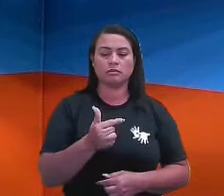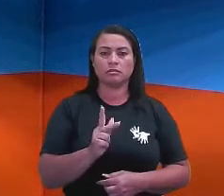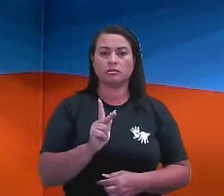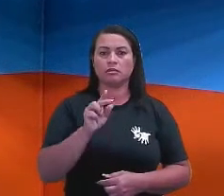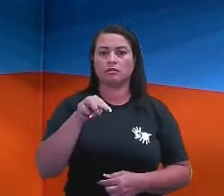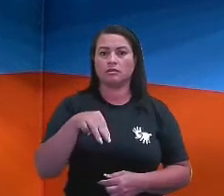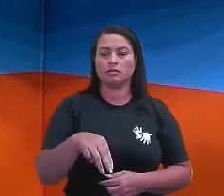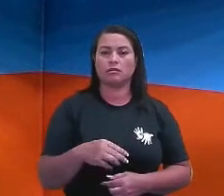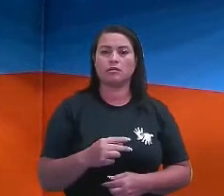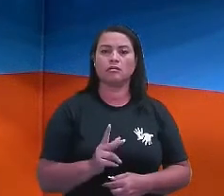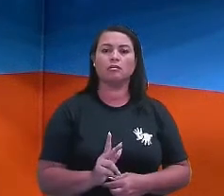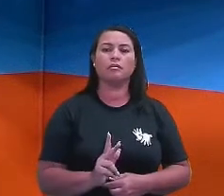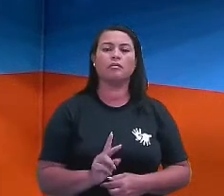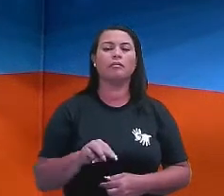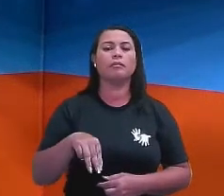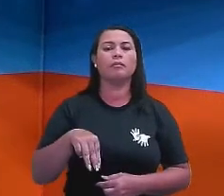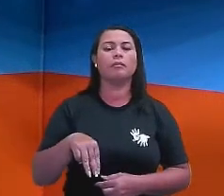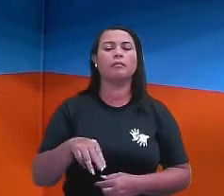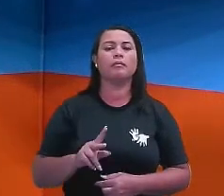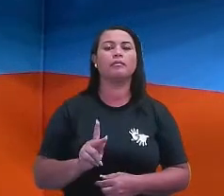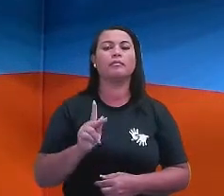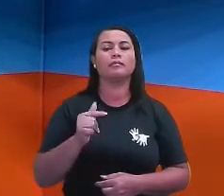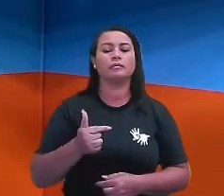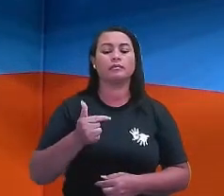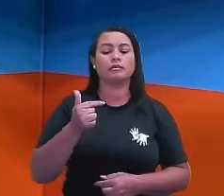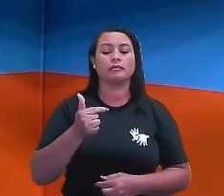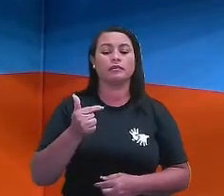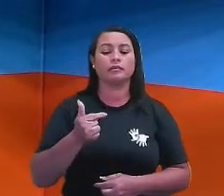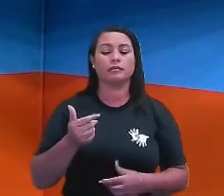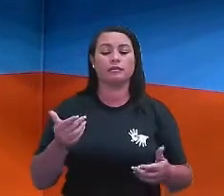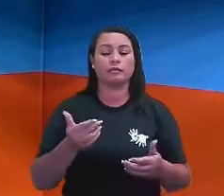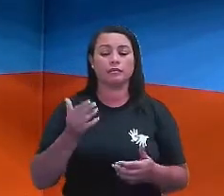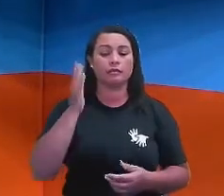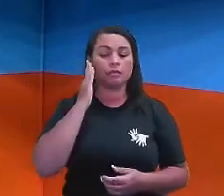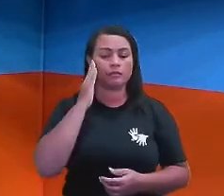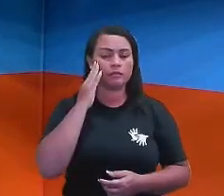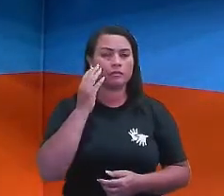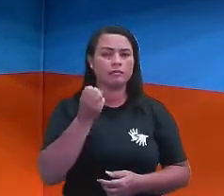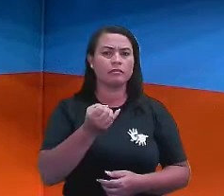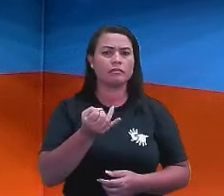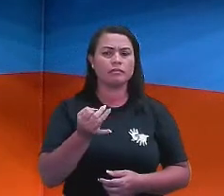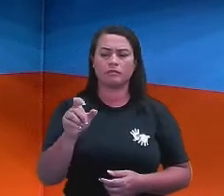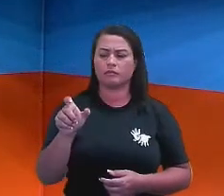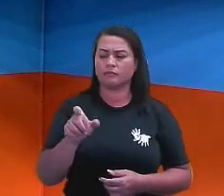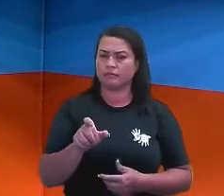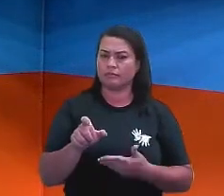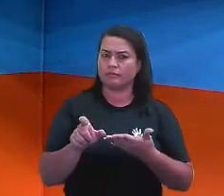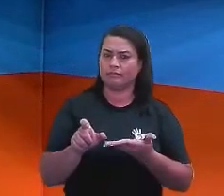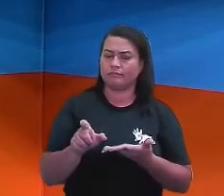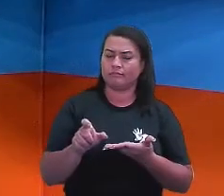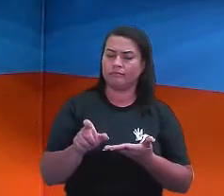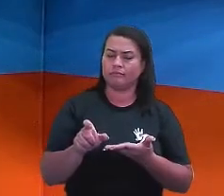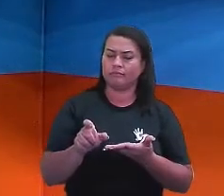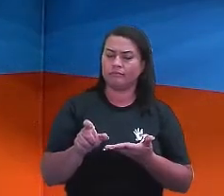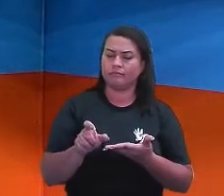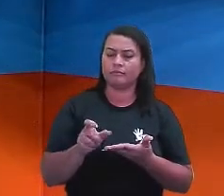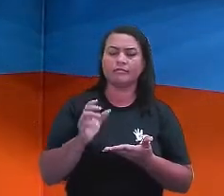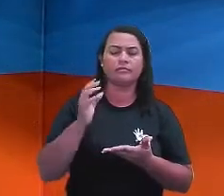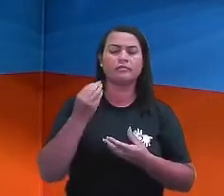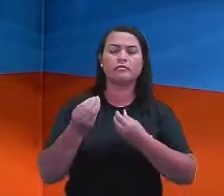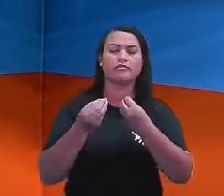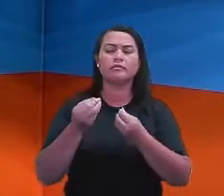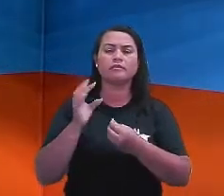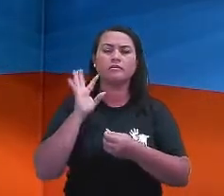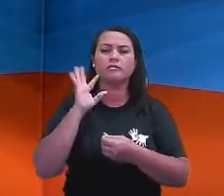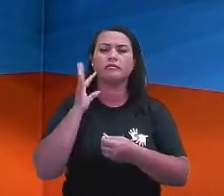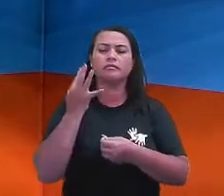quero descobrir. Olha ele aqui. Né? Eu chamei de X. Então, para eu resolver isso